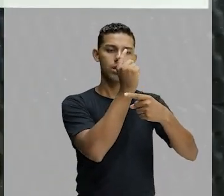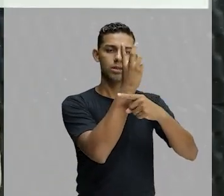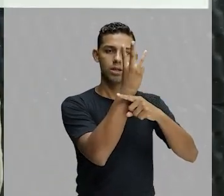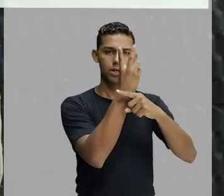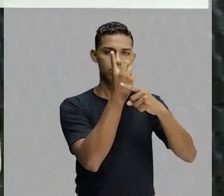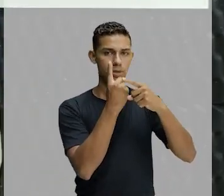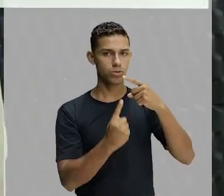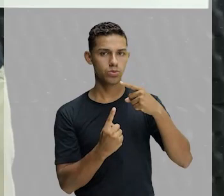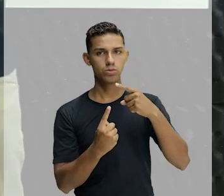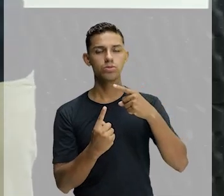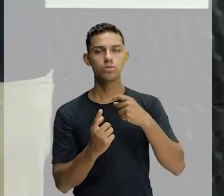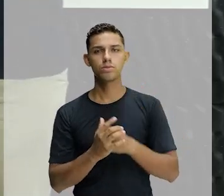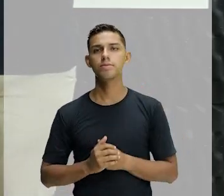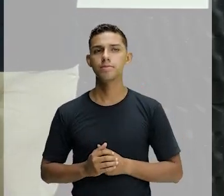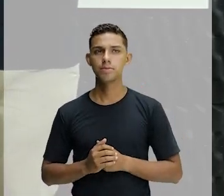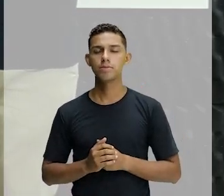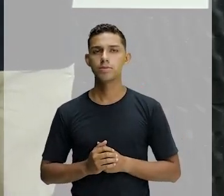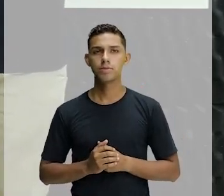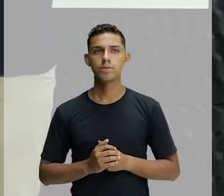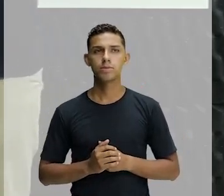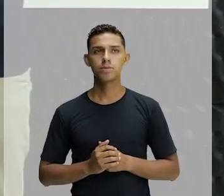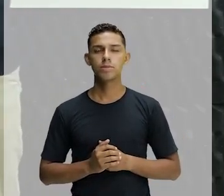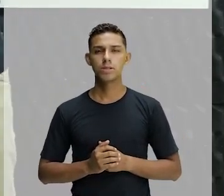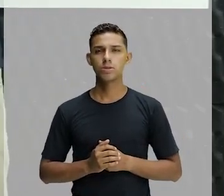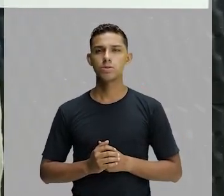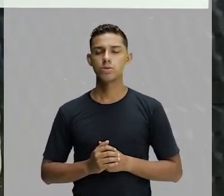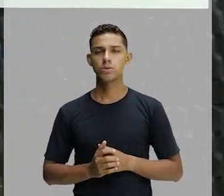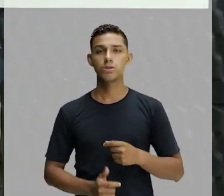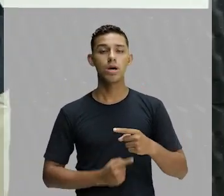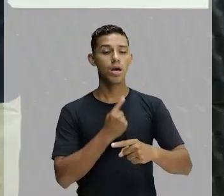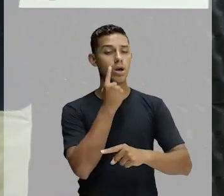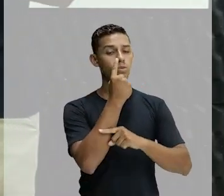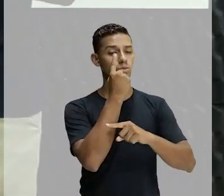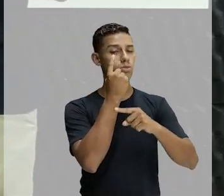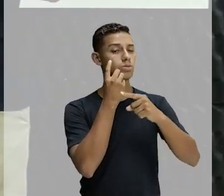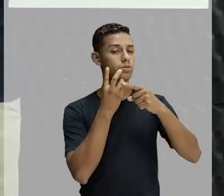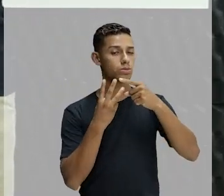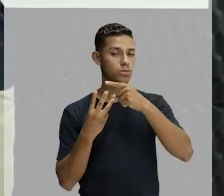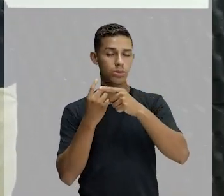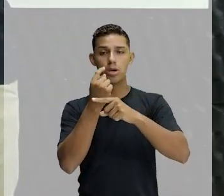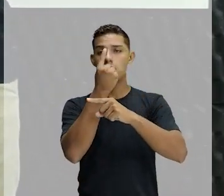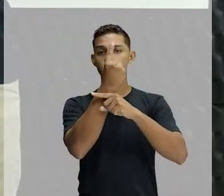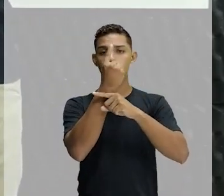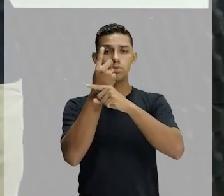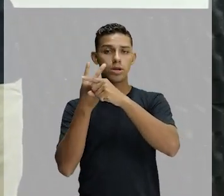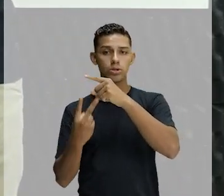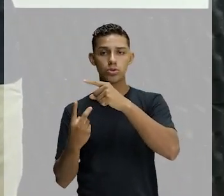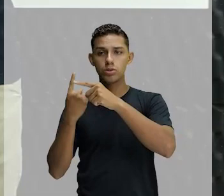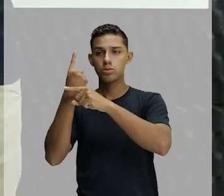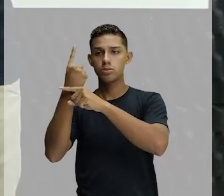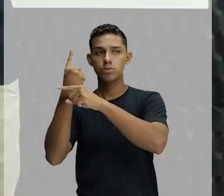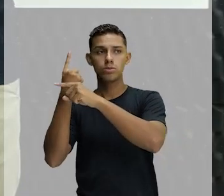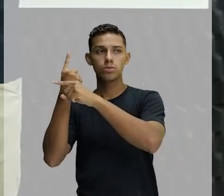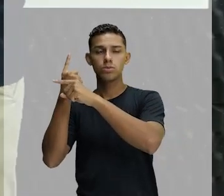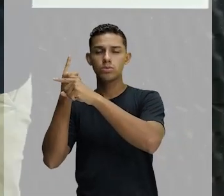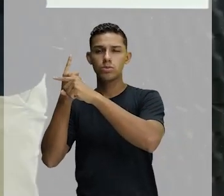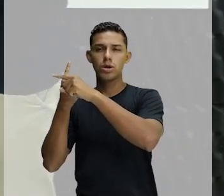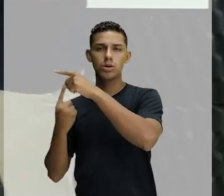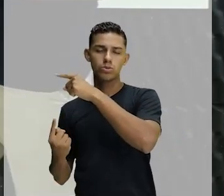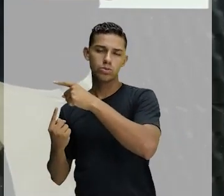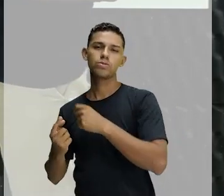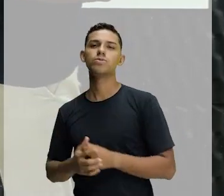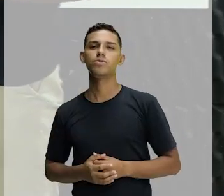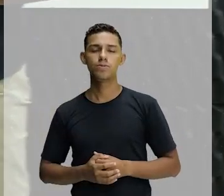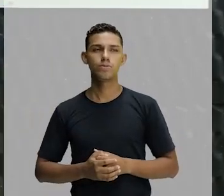proporção genotípica na dominância completa é 1 para 2 para 1, ou seja, é diferente. Aqui não, eu